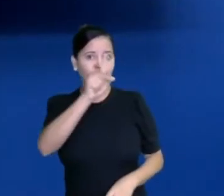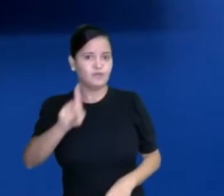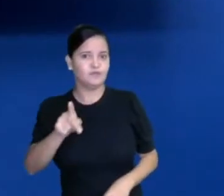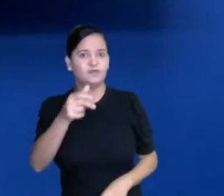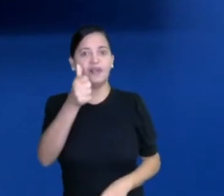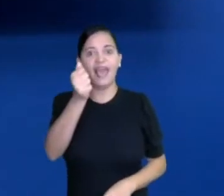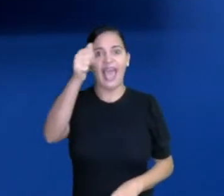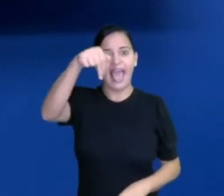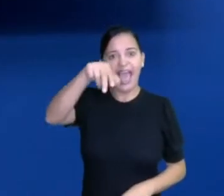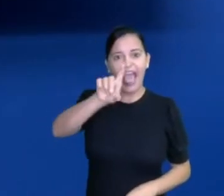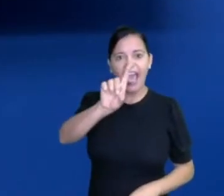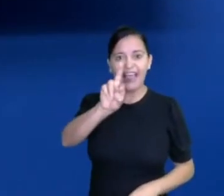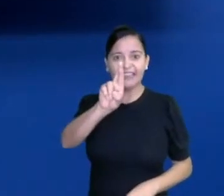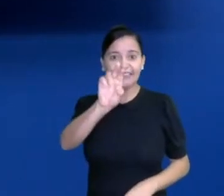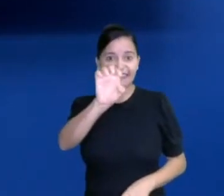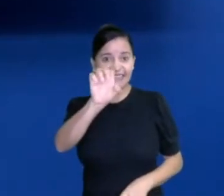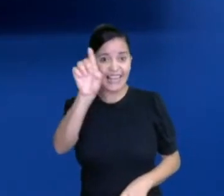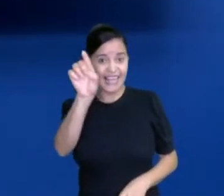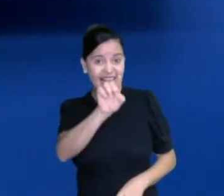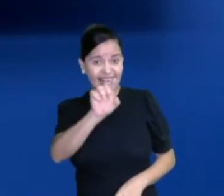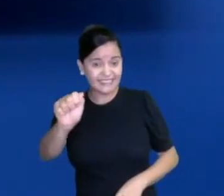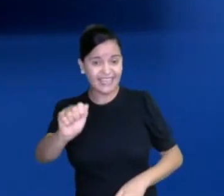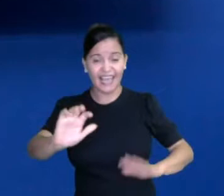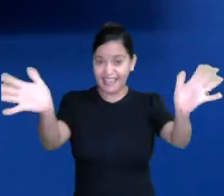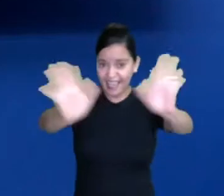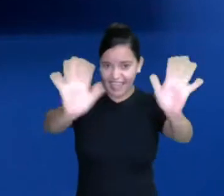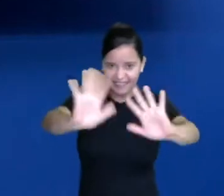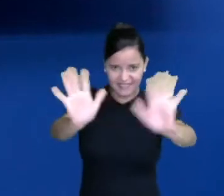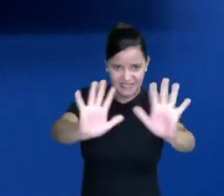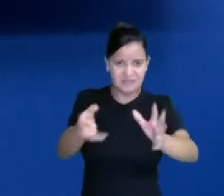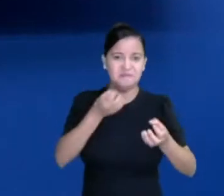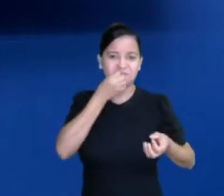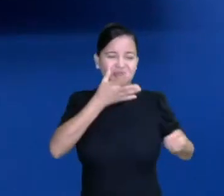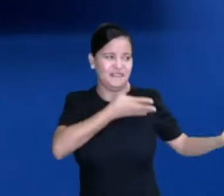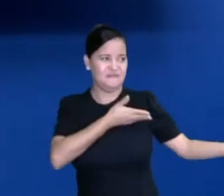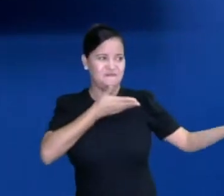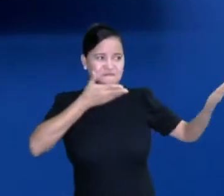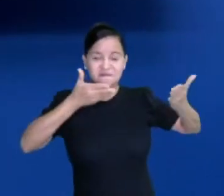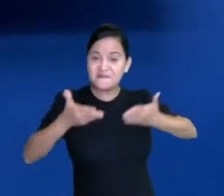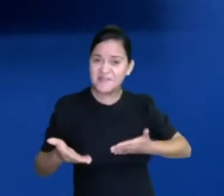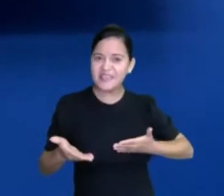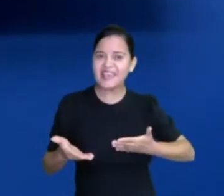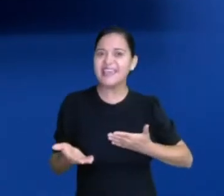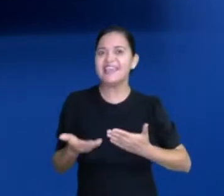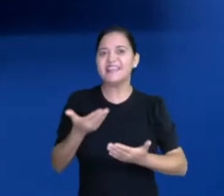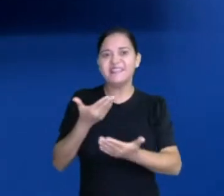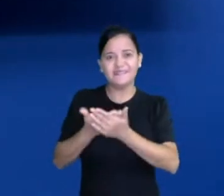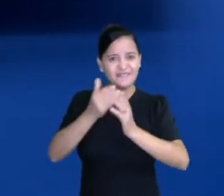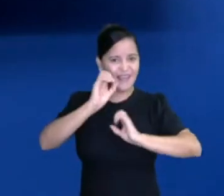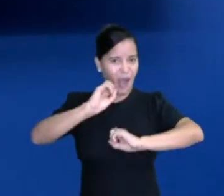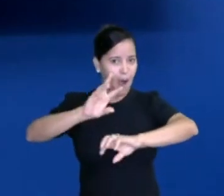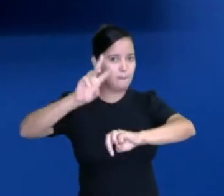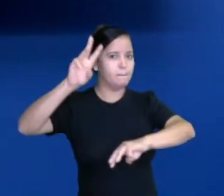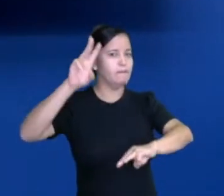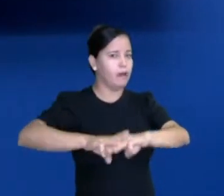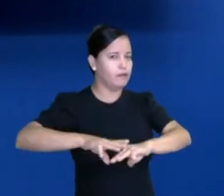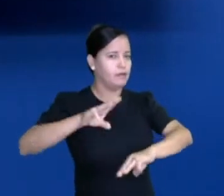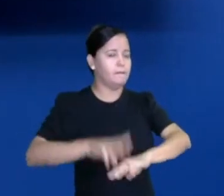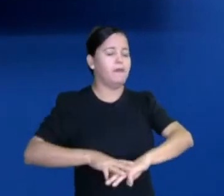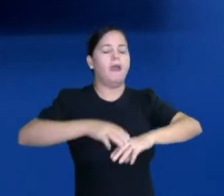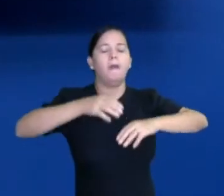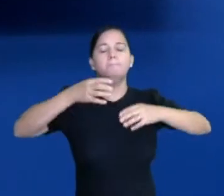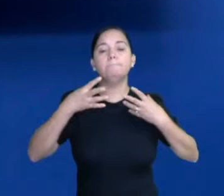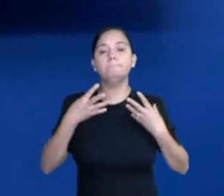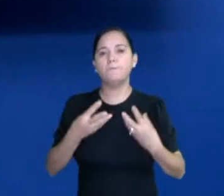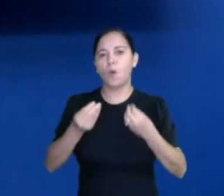E aí, turma da EJA, fase 1 e 2, bem-vindos para mais uma aula de matemática. É muito